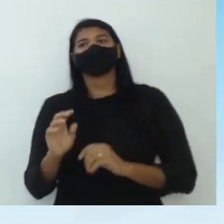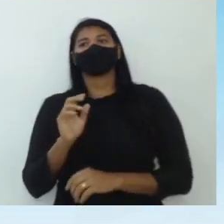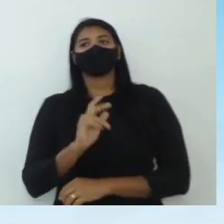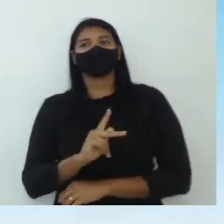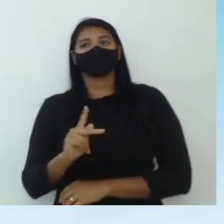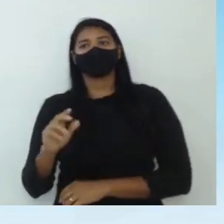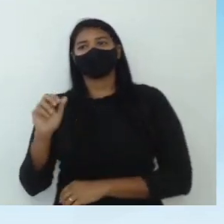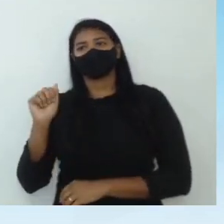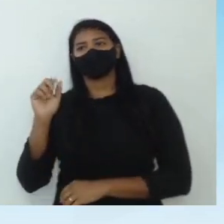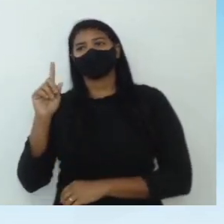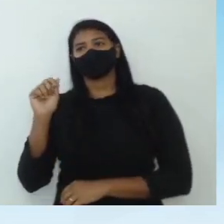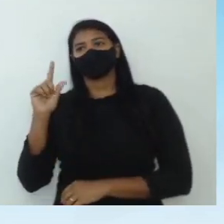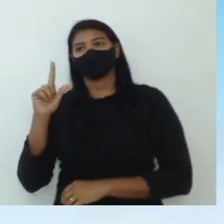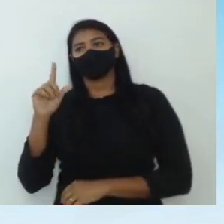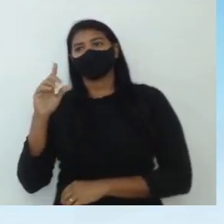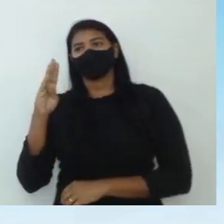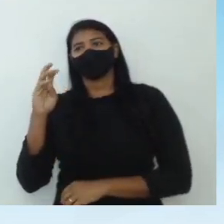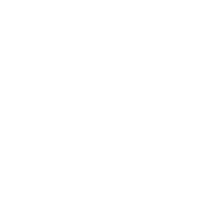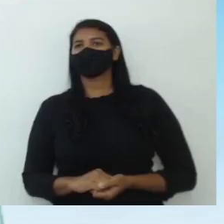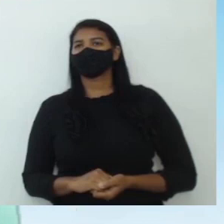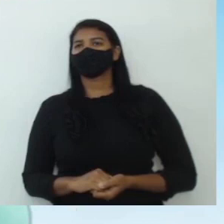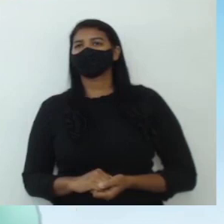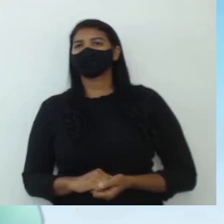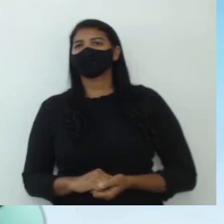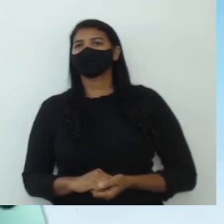professor Adalberto Teles. Fui!